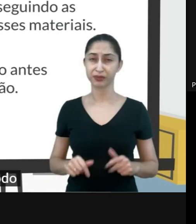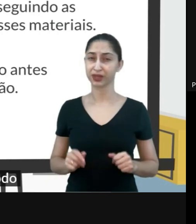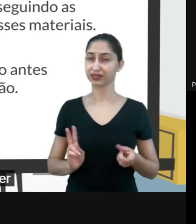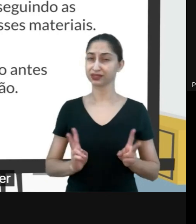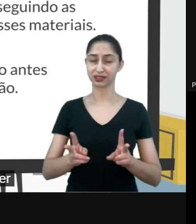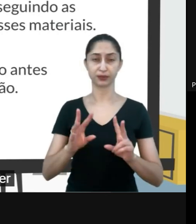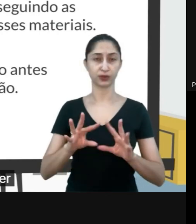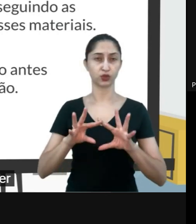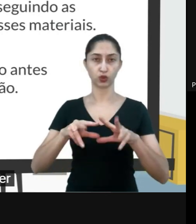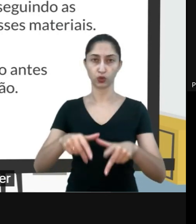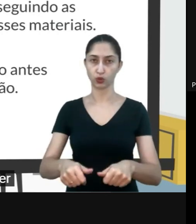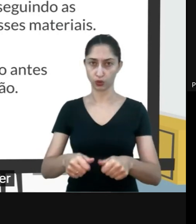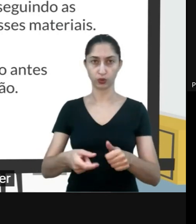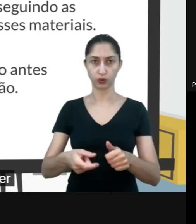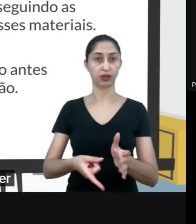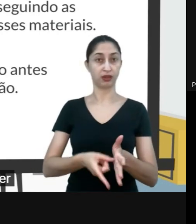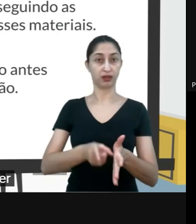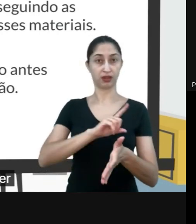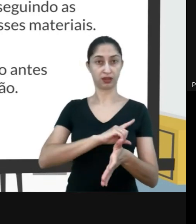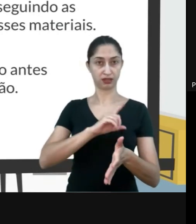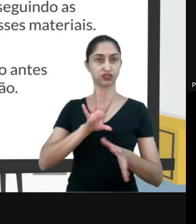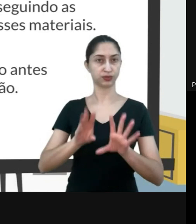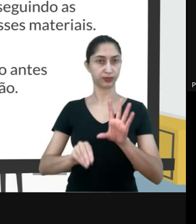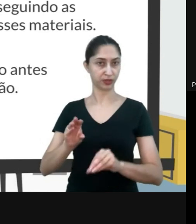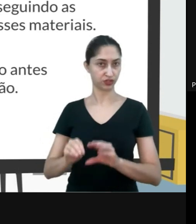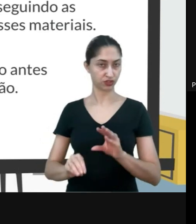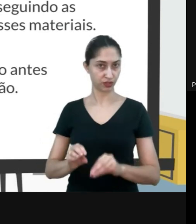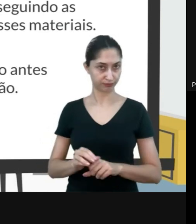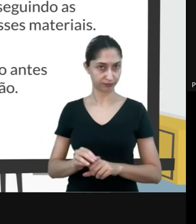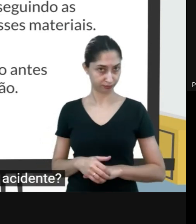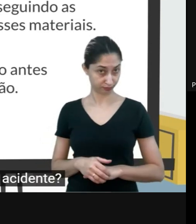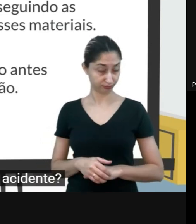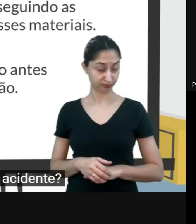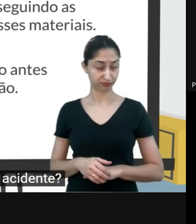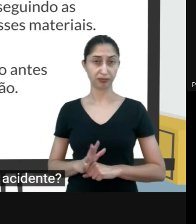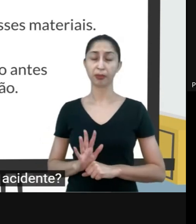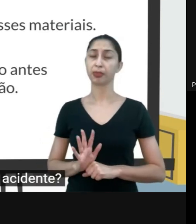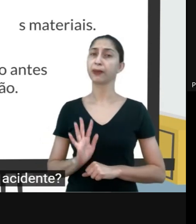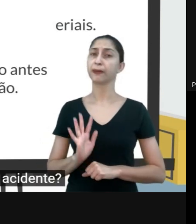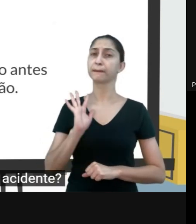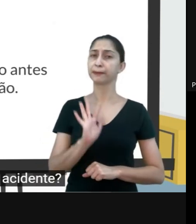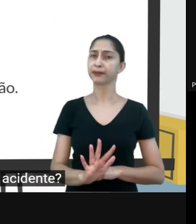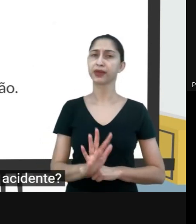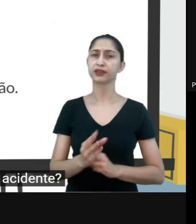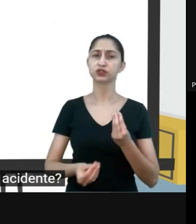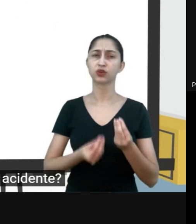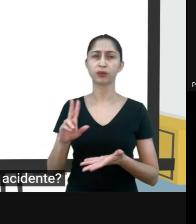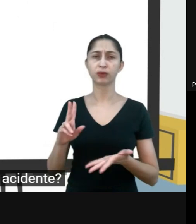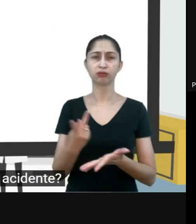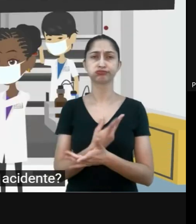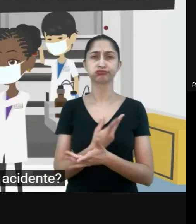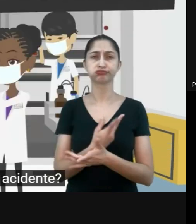todo equipamento antes de qualquer serviço de manutenção. Ok, mas como proceder em caso de